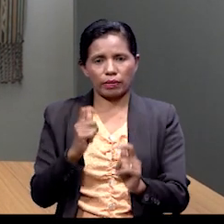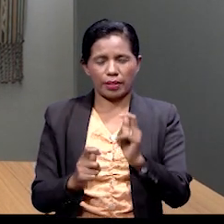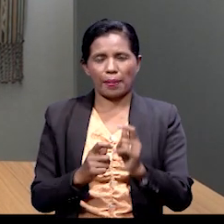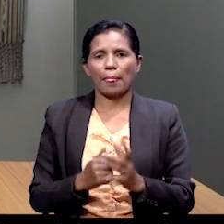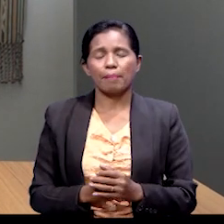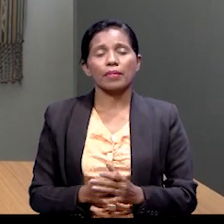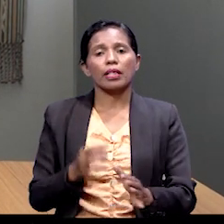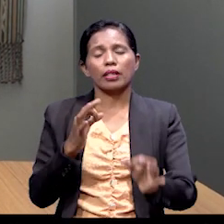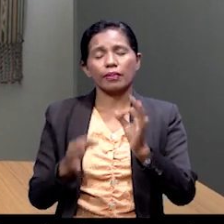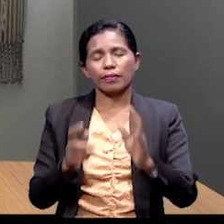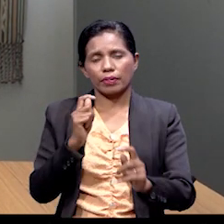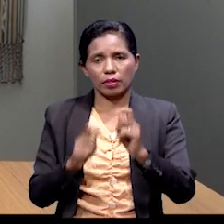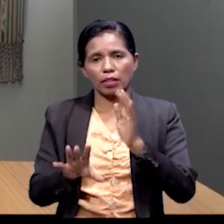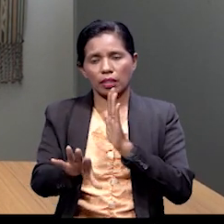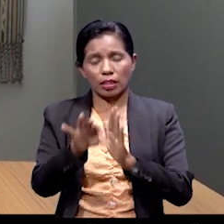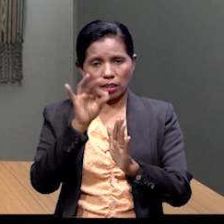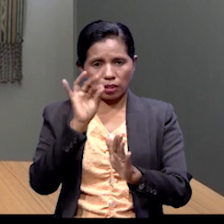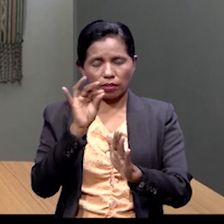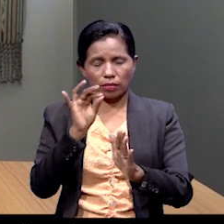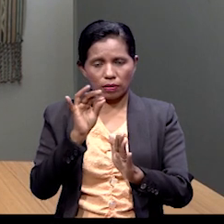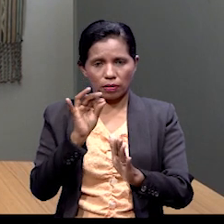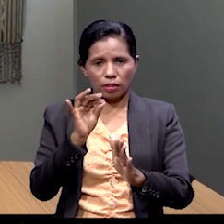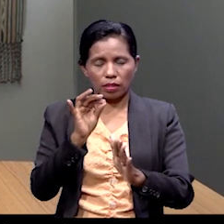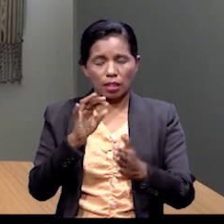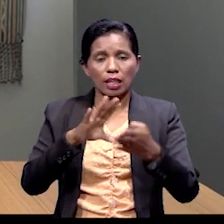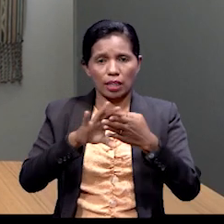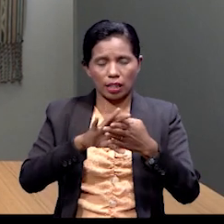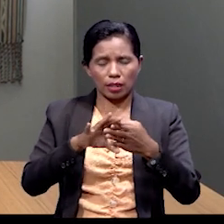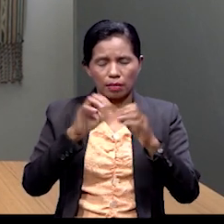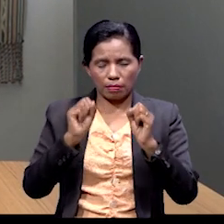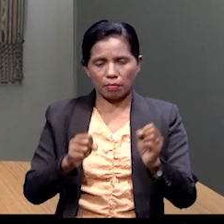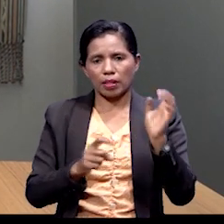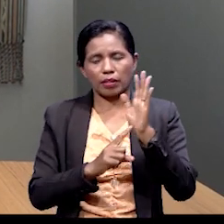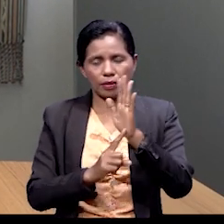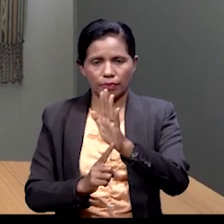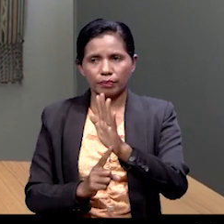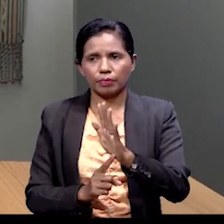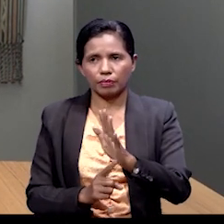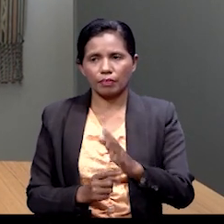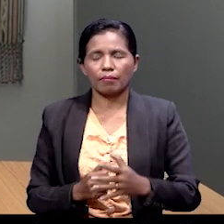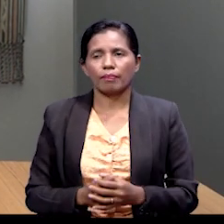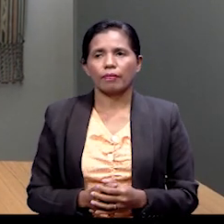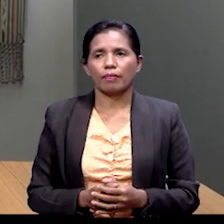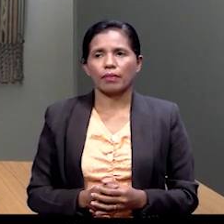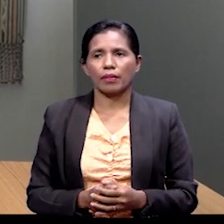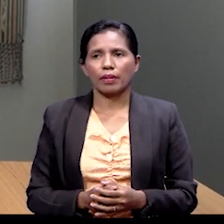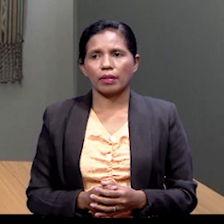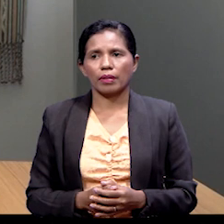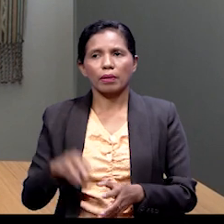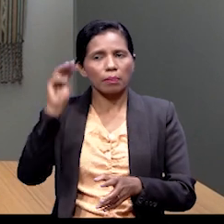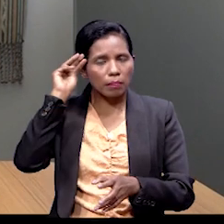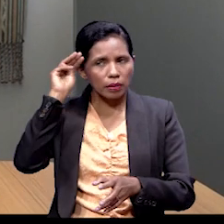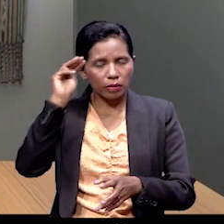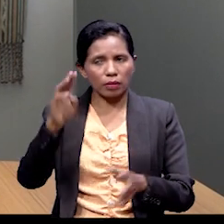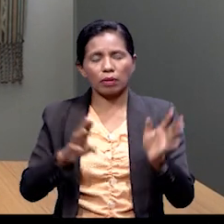Quando o tribunal retanga na petição inicial, tribunal se notifica. Quando o tribunal notifica mais, maka ministério